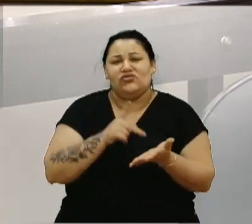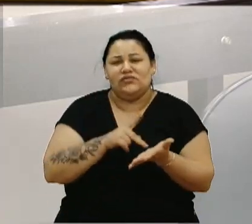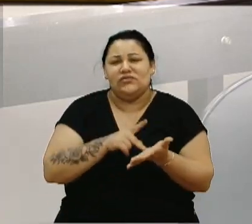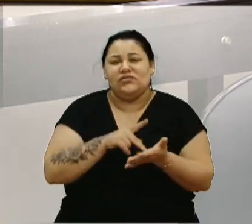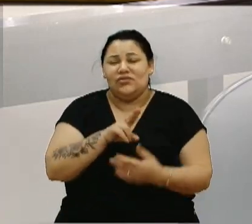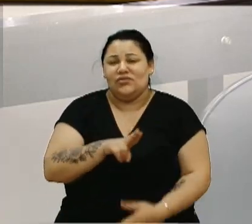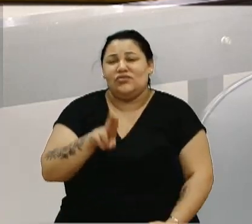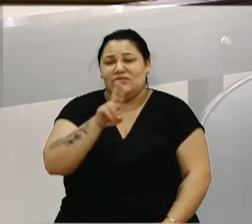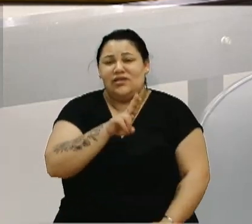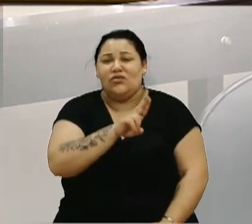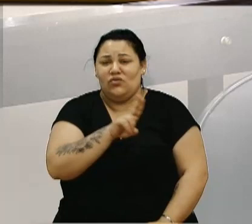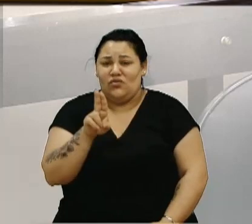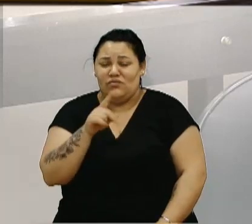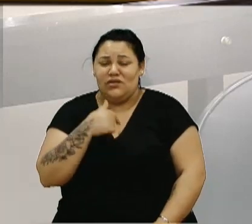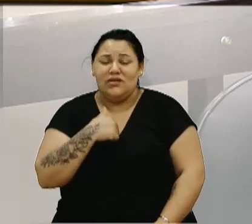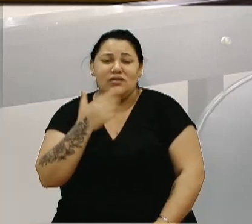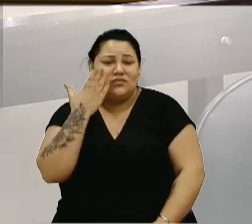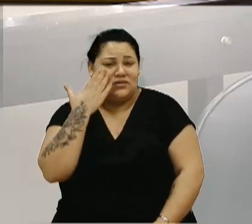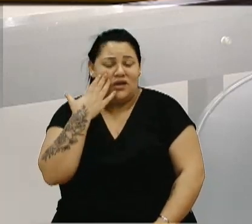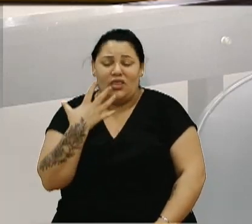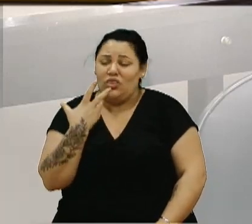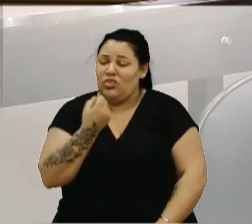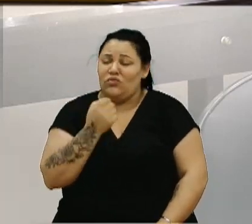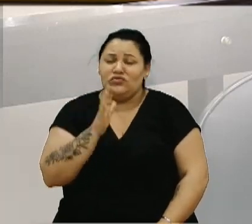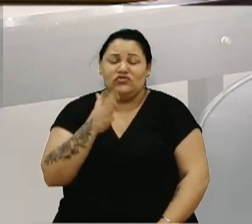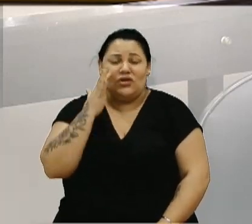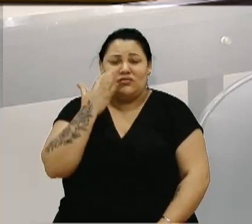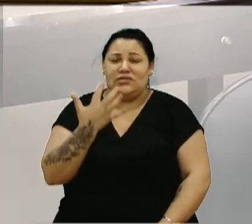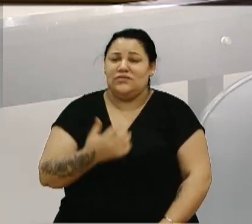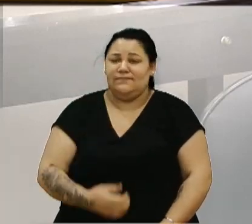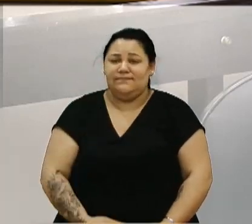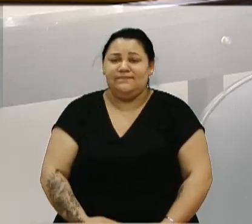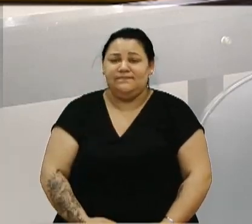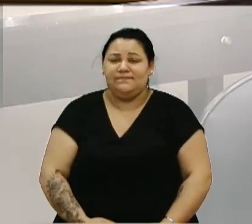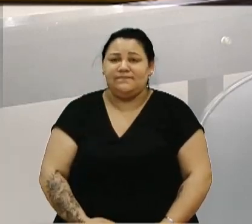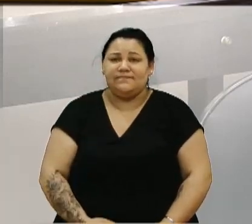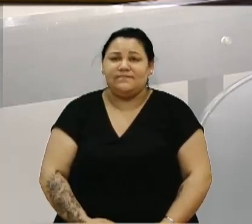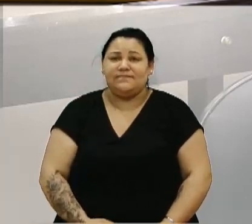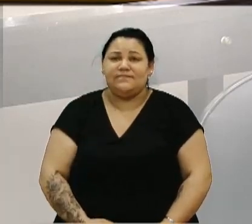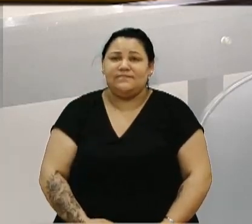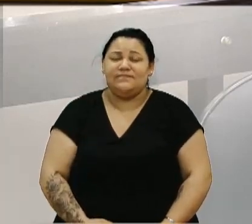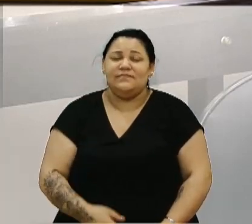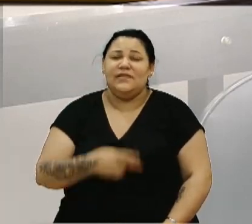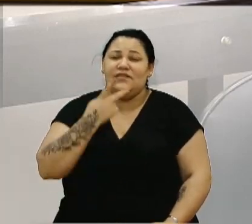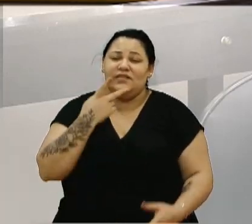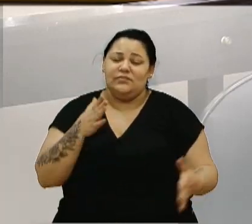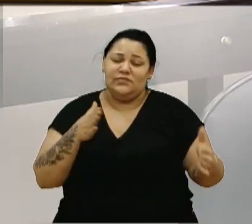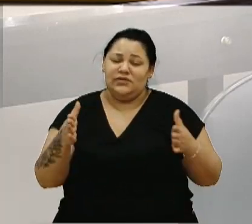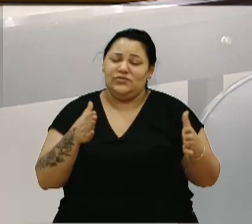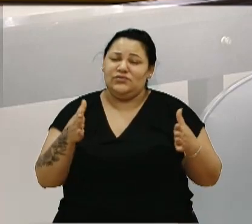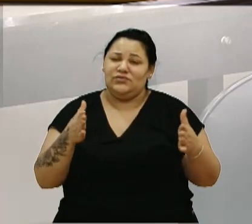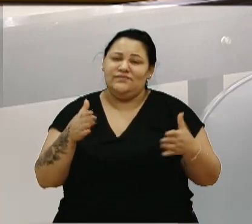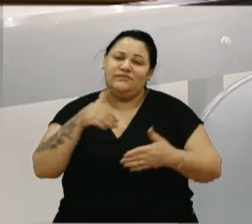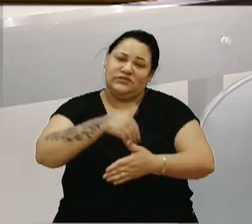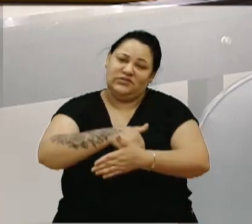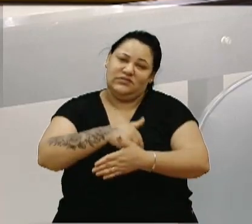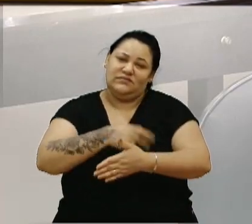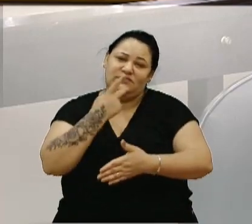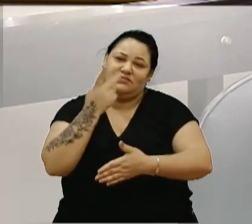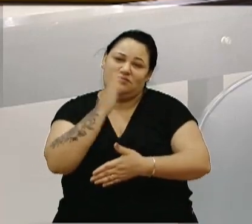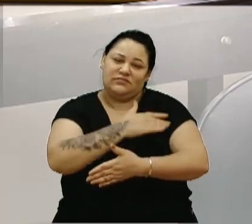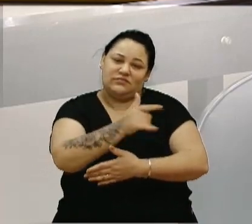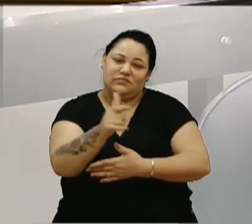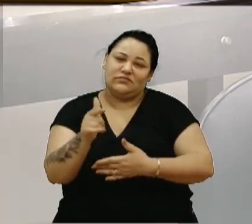Usar nomes, e eu sei de tudo o que aconteceu, para atribuir isso em época de campanha, gente. Olha o